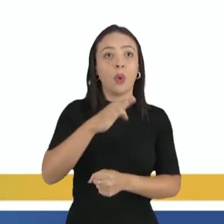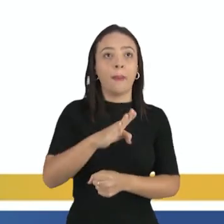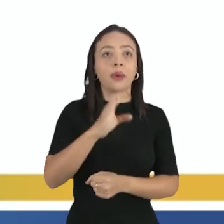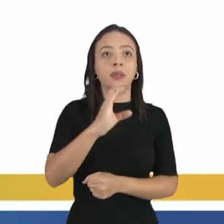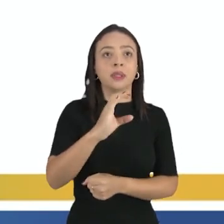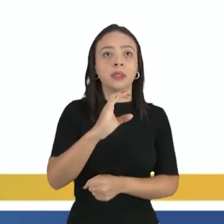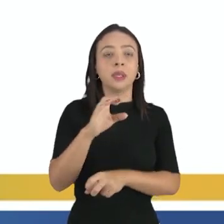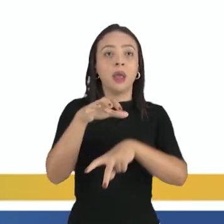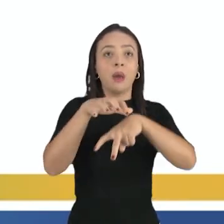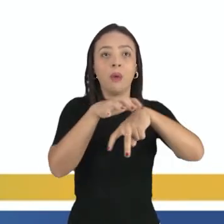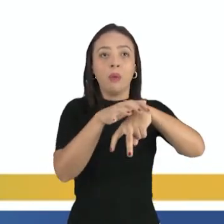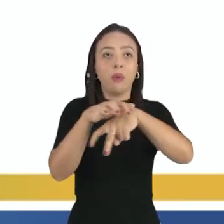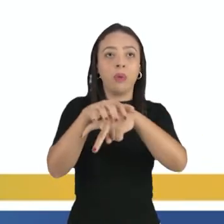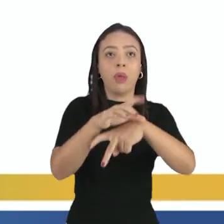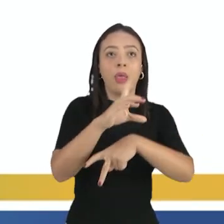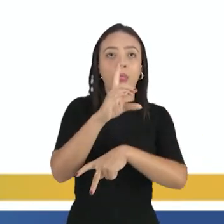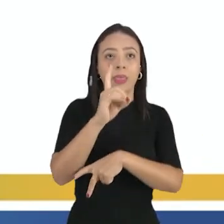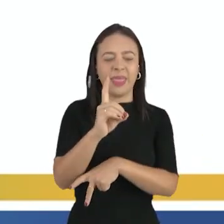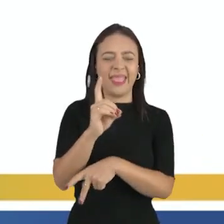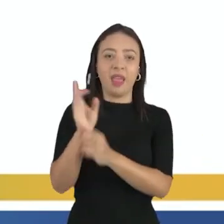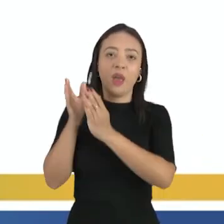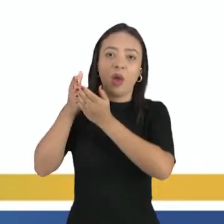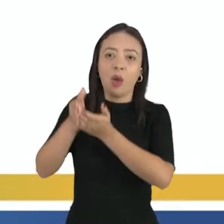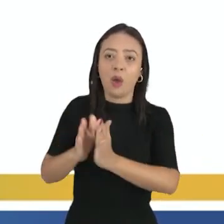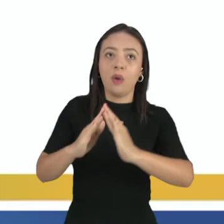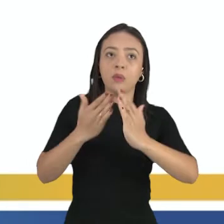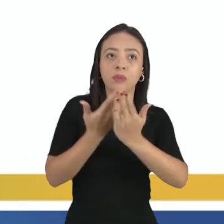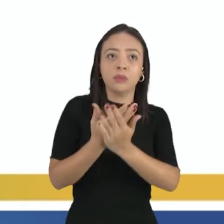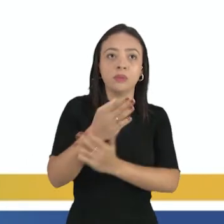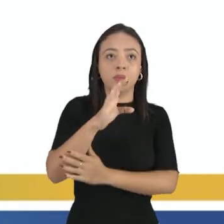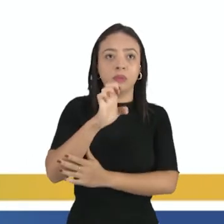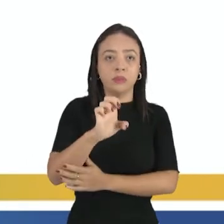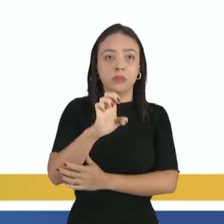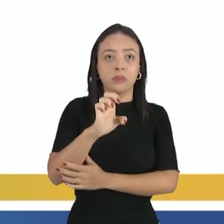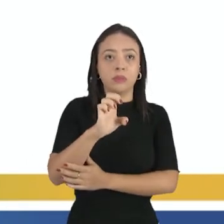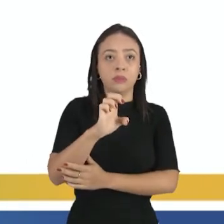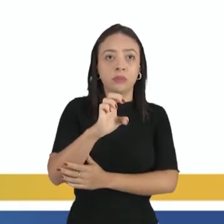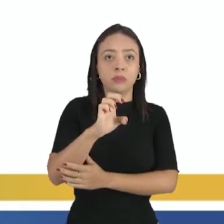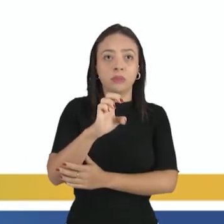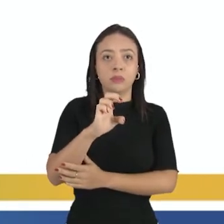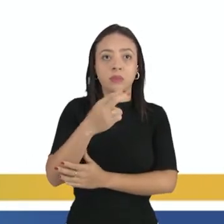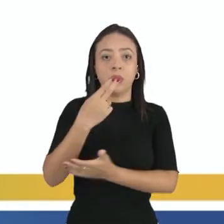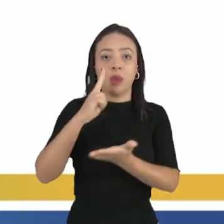C, paraquedas, D, navio-escola, E,